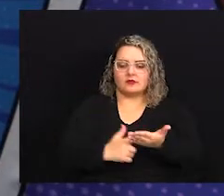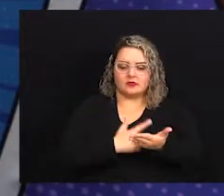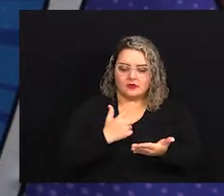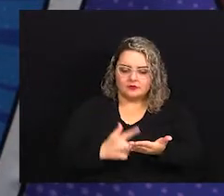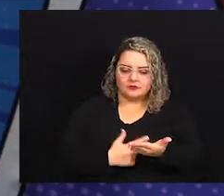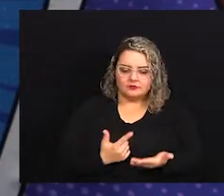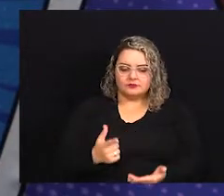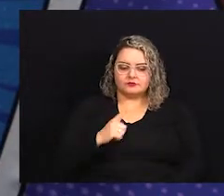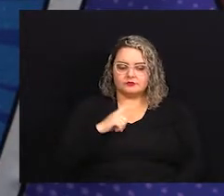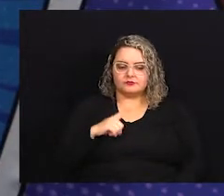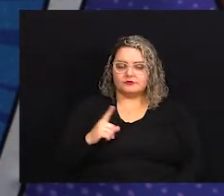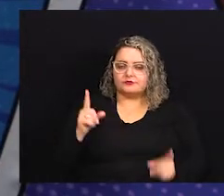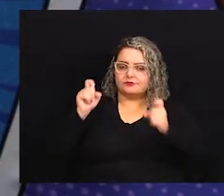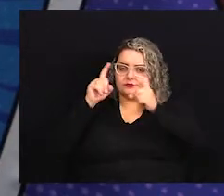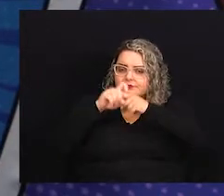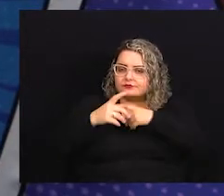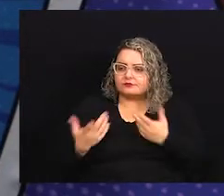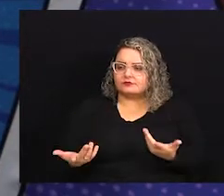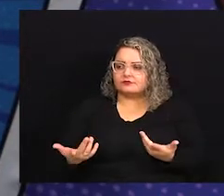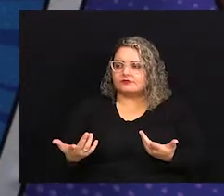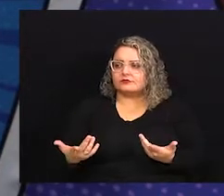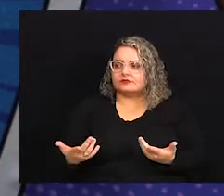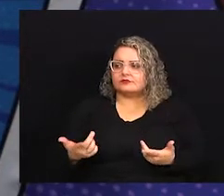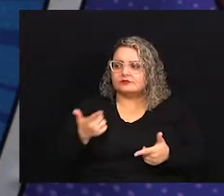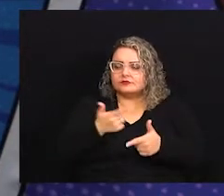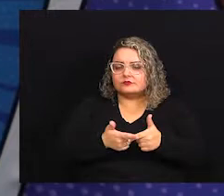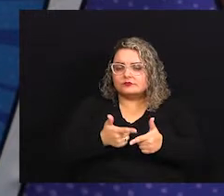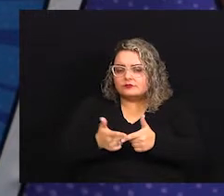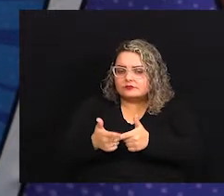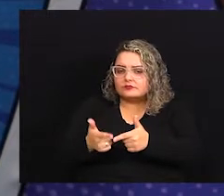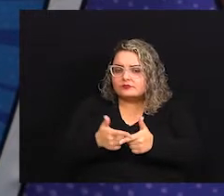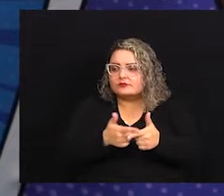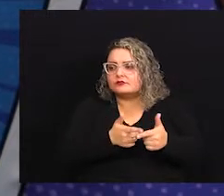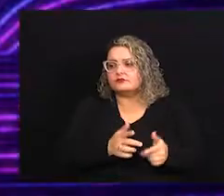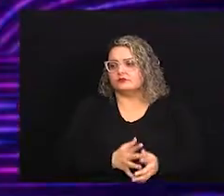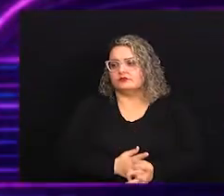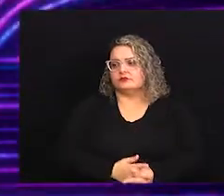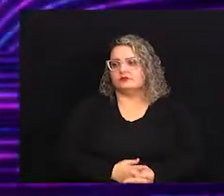obra, teve algum desafio, né, algum obstáculo?